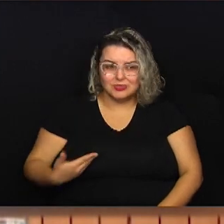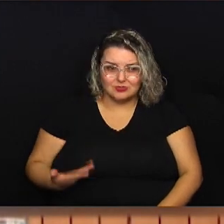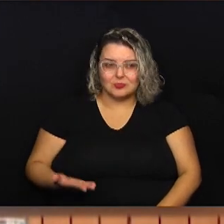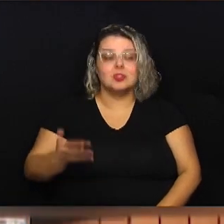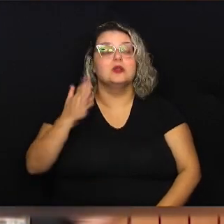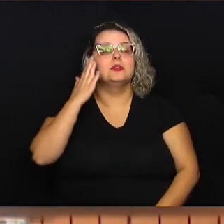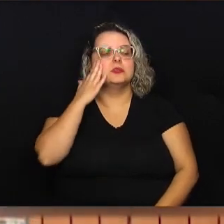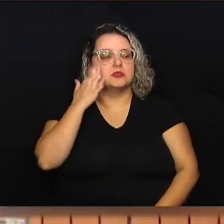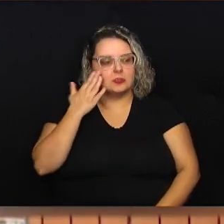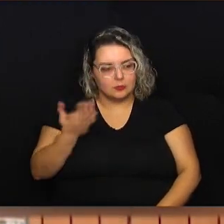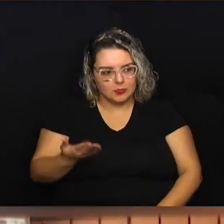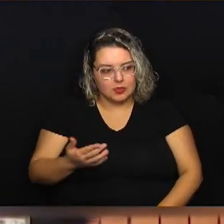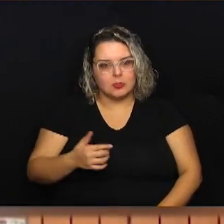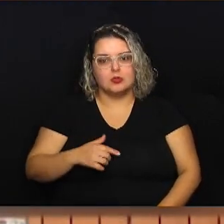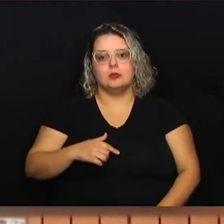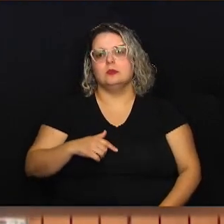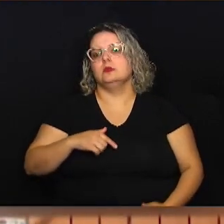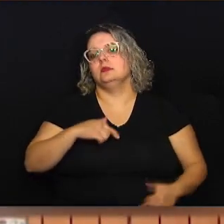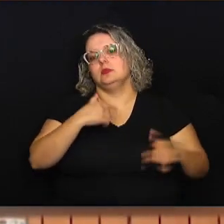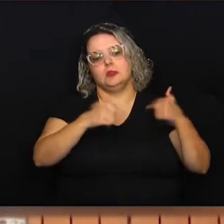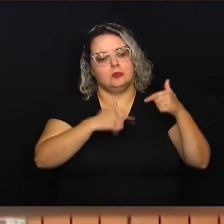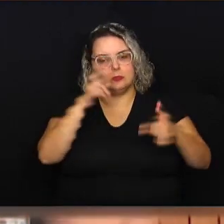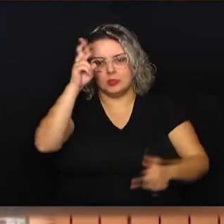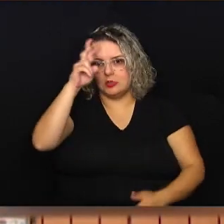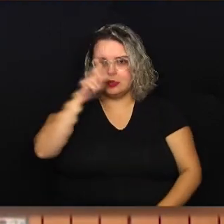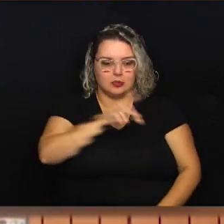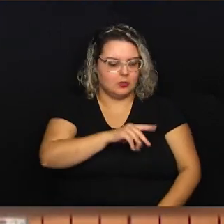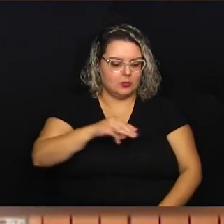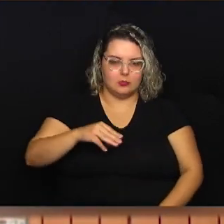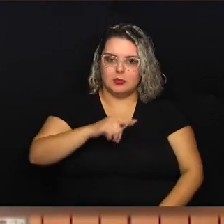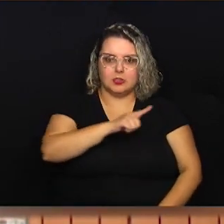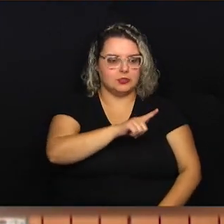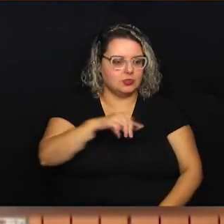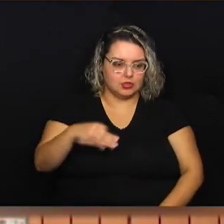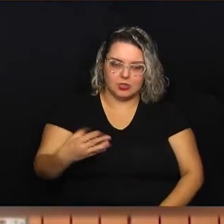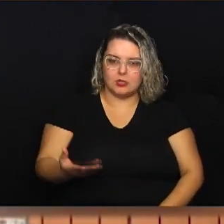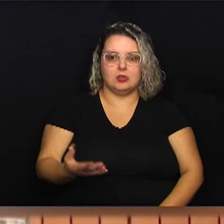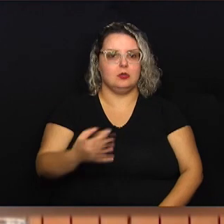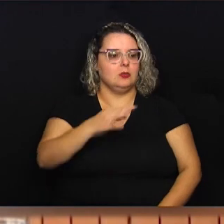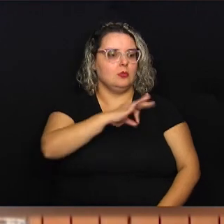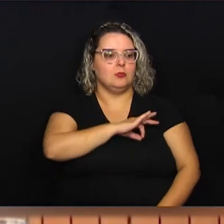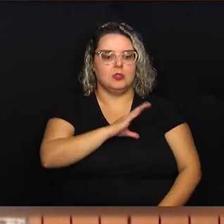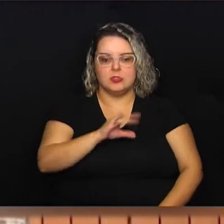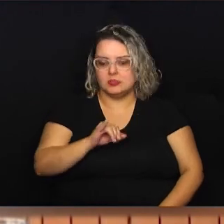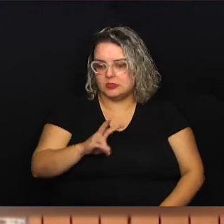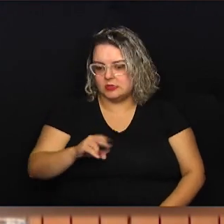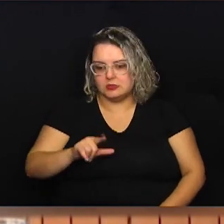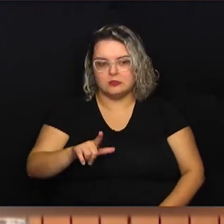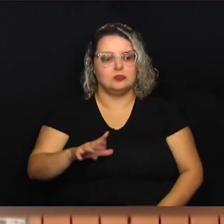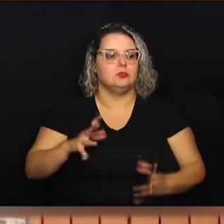sabia o trabalho histórico que a PM, que a GM, que a Polícia Civil, que todos fazem,